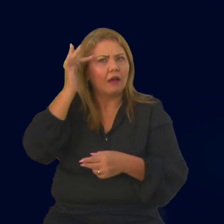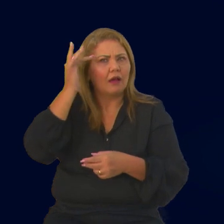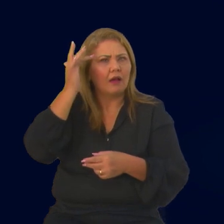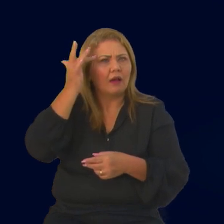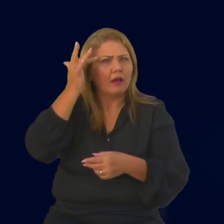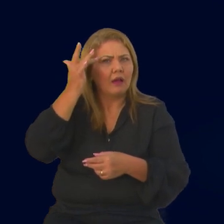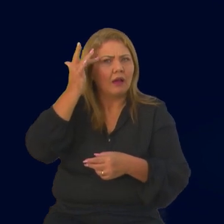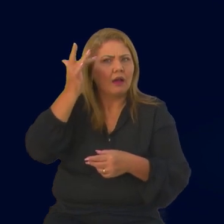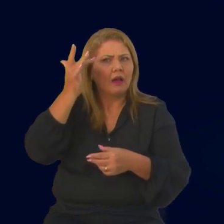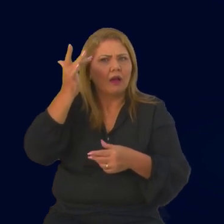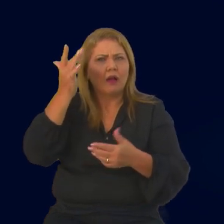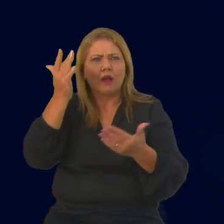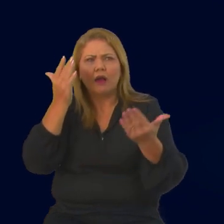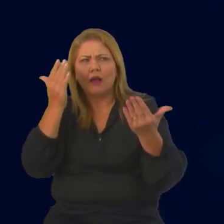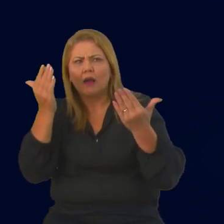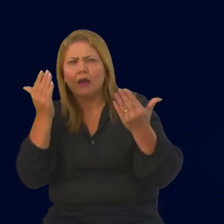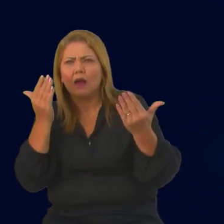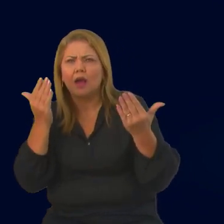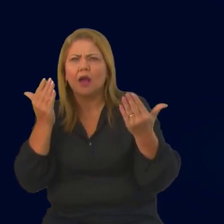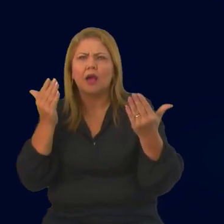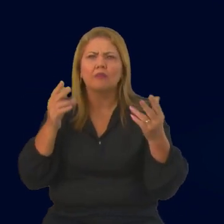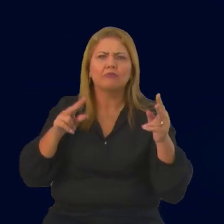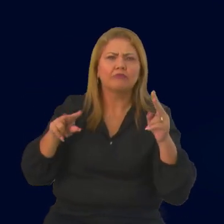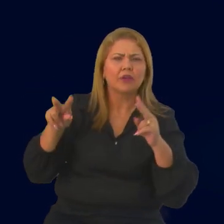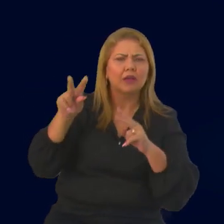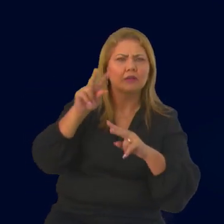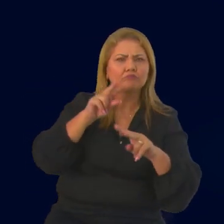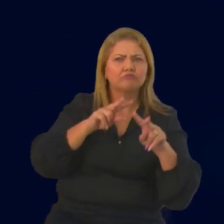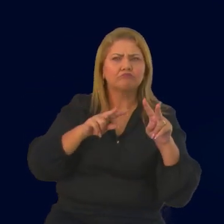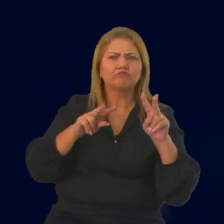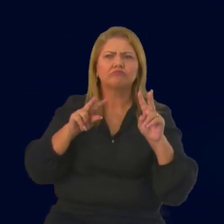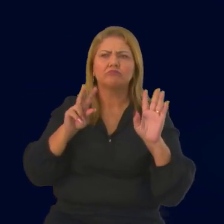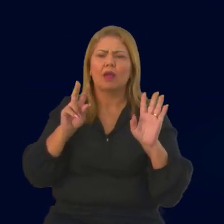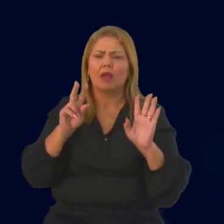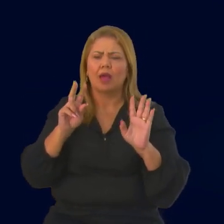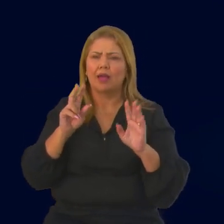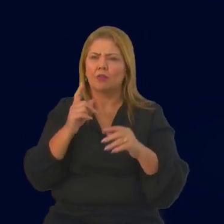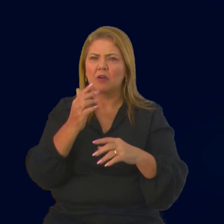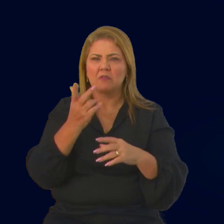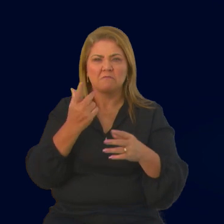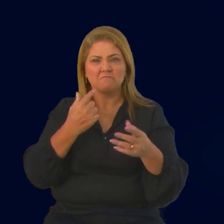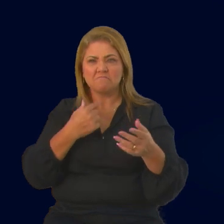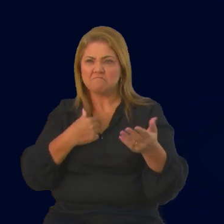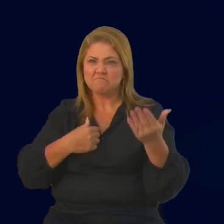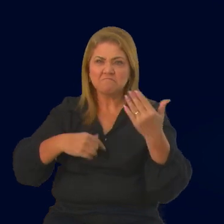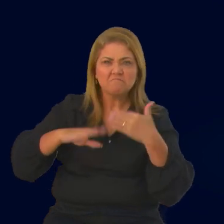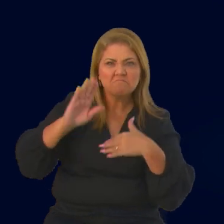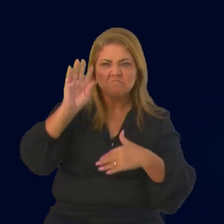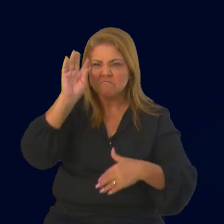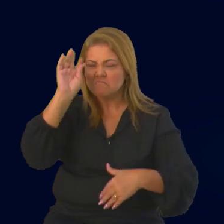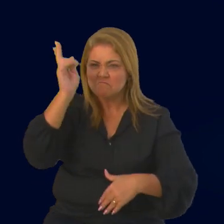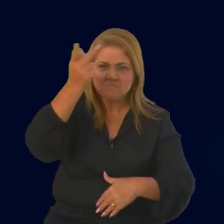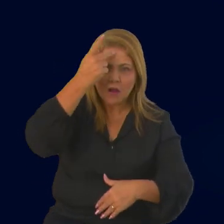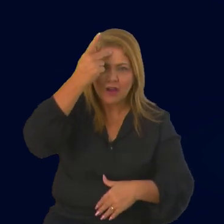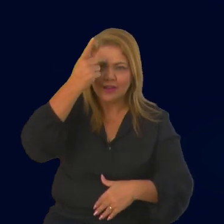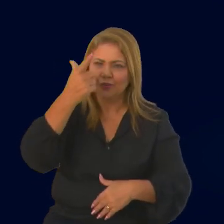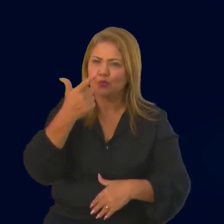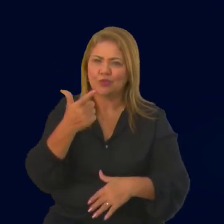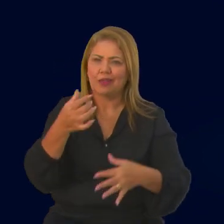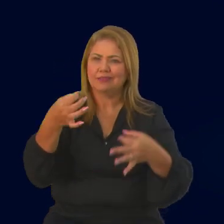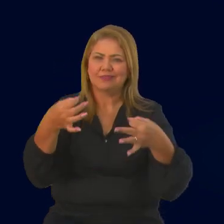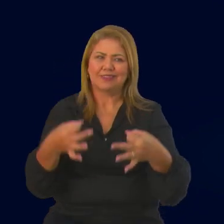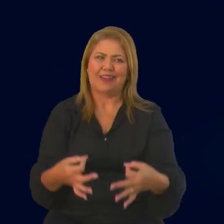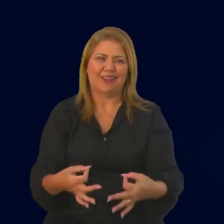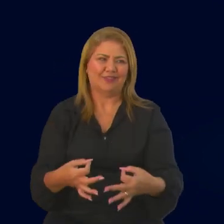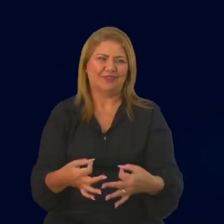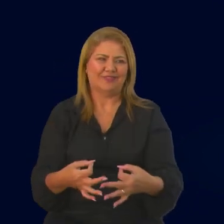cenário? A impulsividade nos faz tomar atitudes nada assertivas.